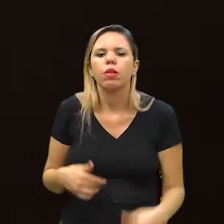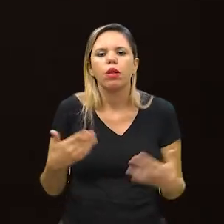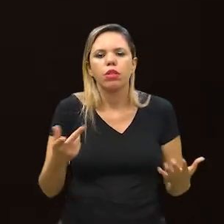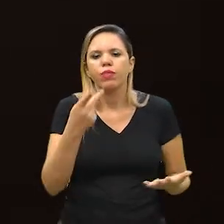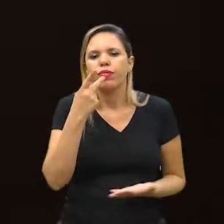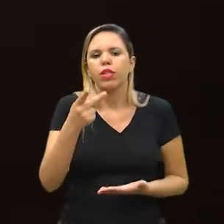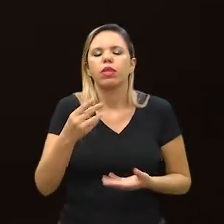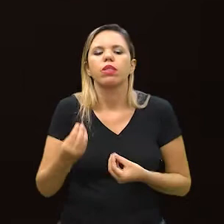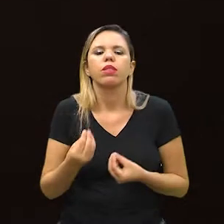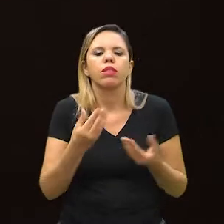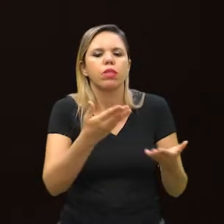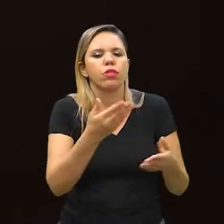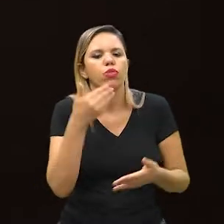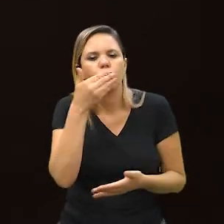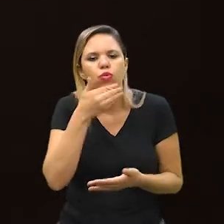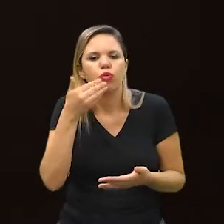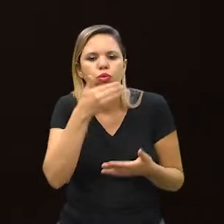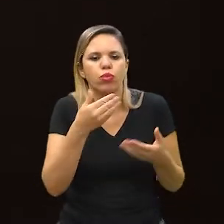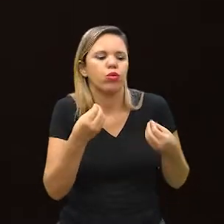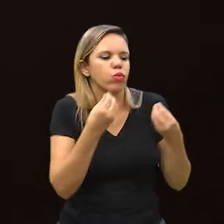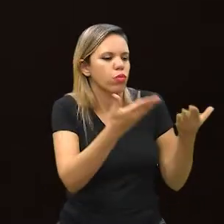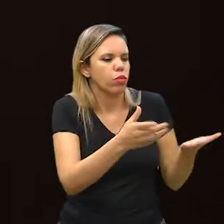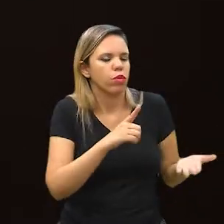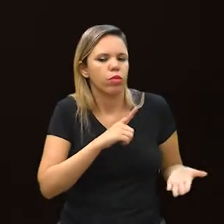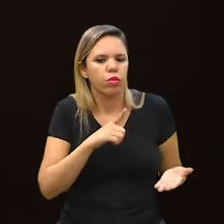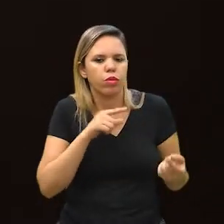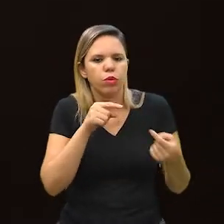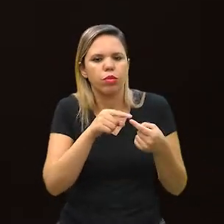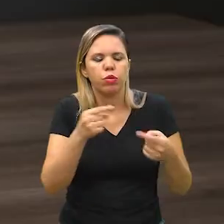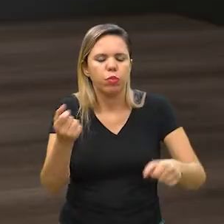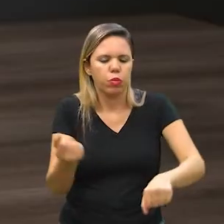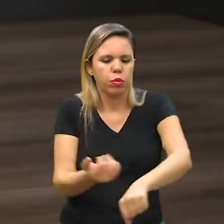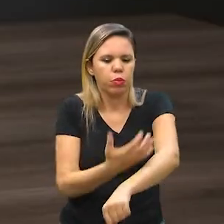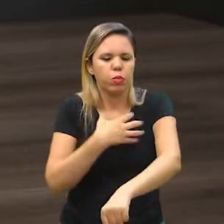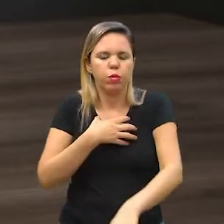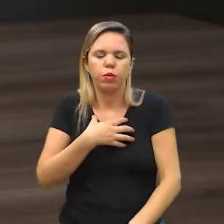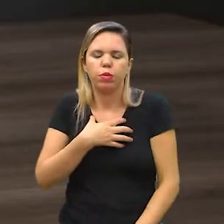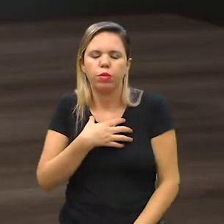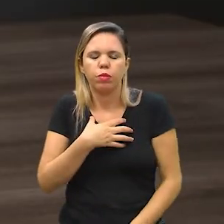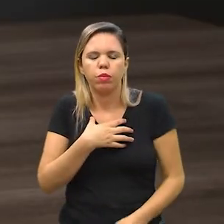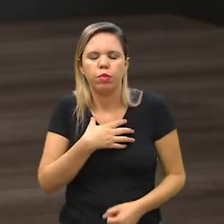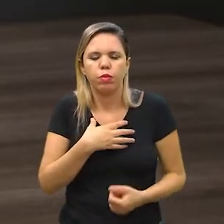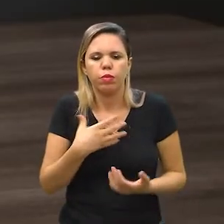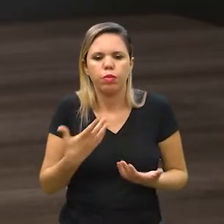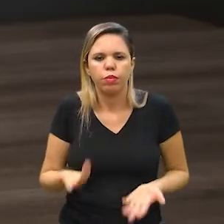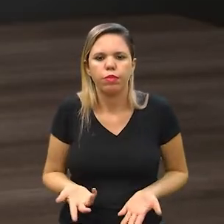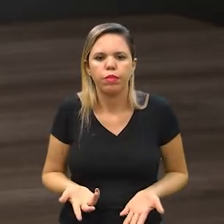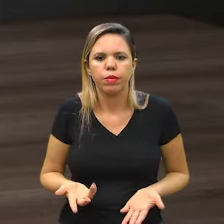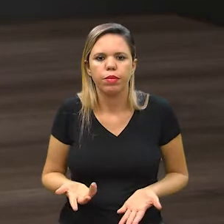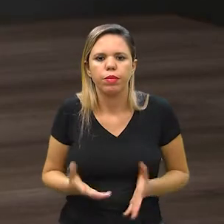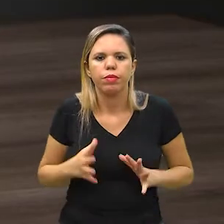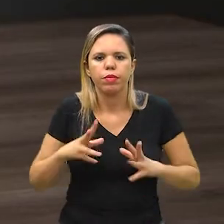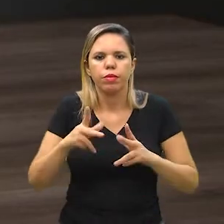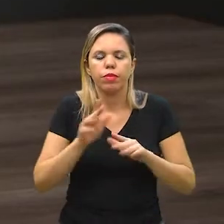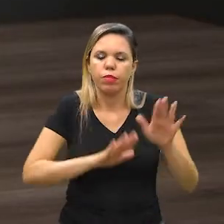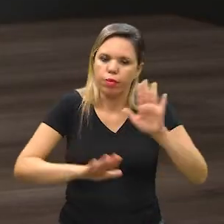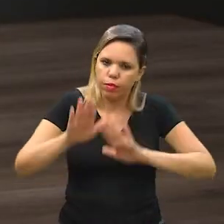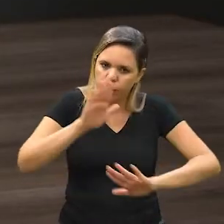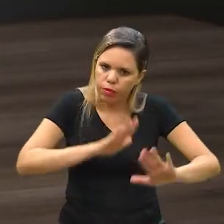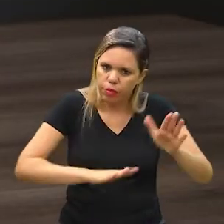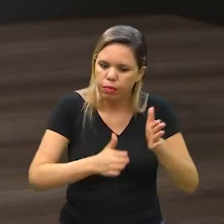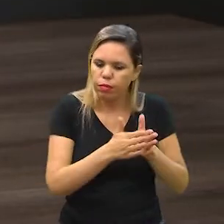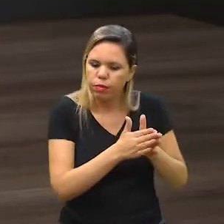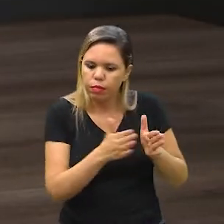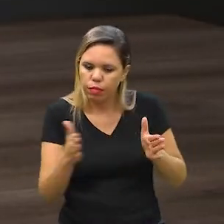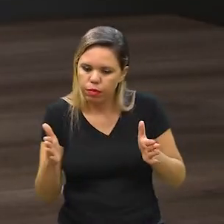se fala de entregar um doce, que tem a ver muito com emoção, uma série de coisas, tem todo um cuidado nesse